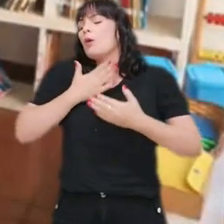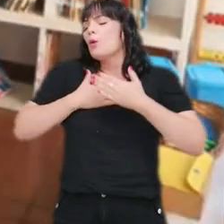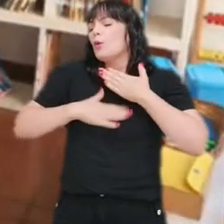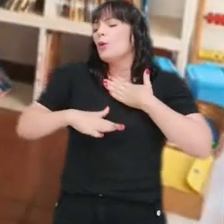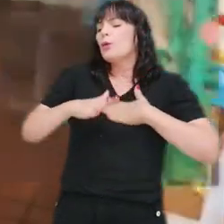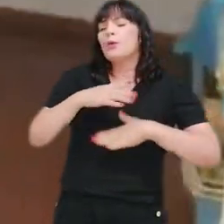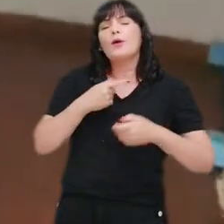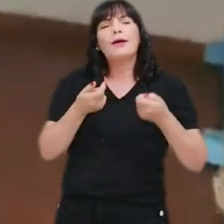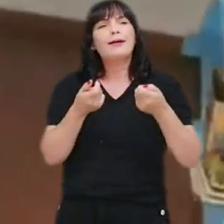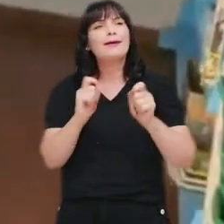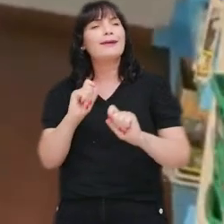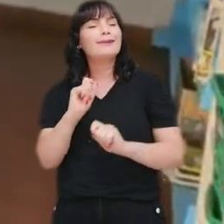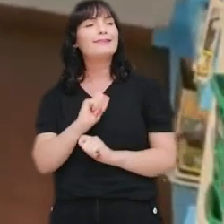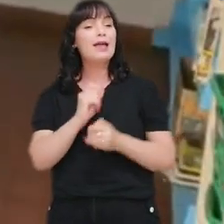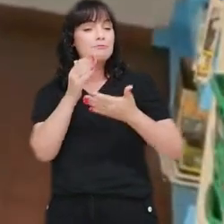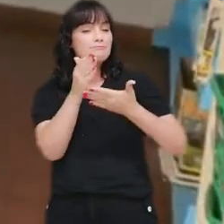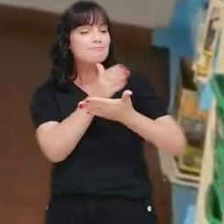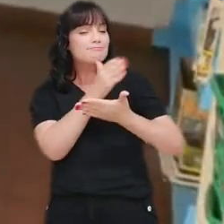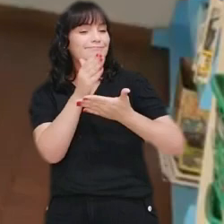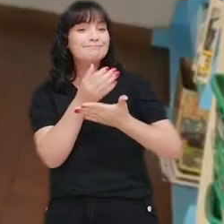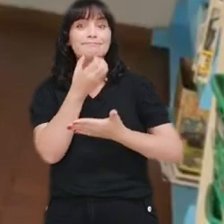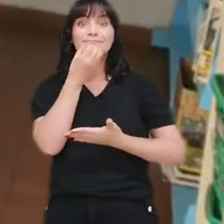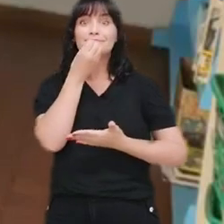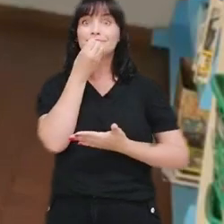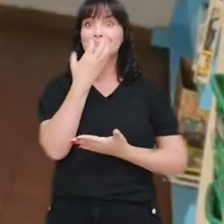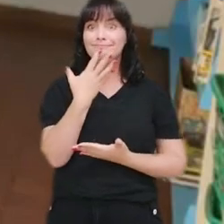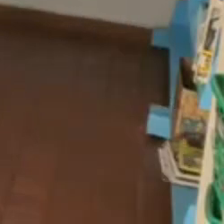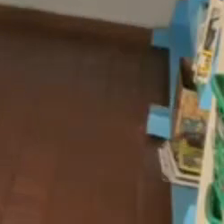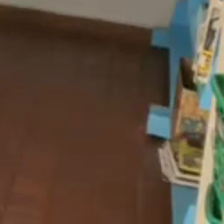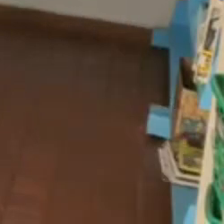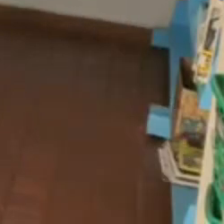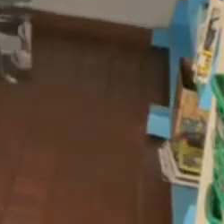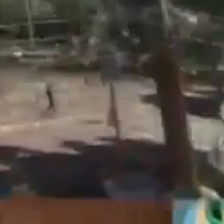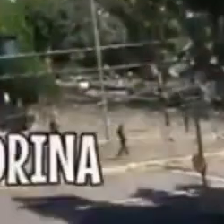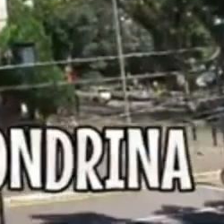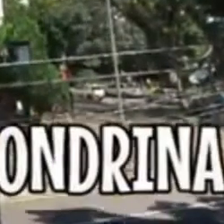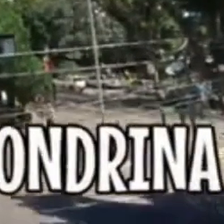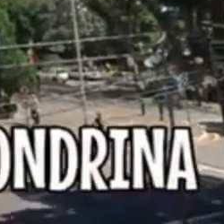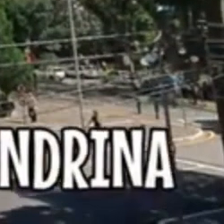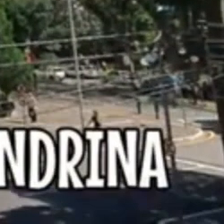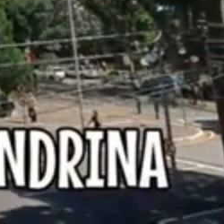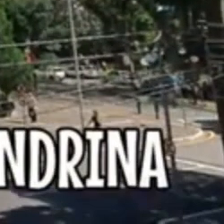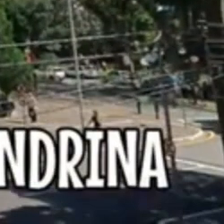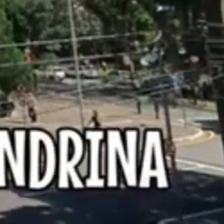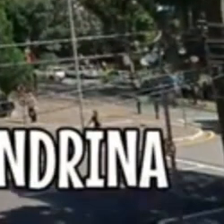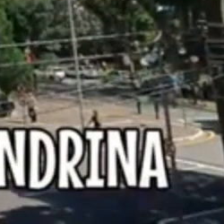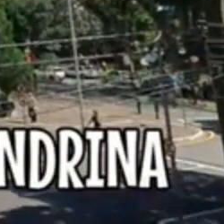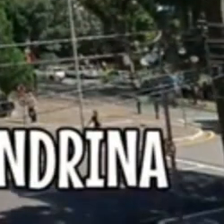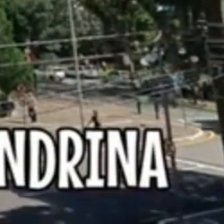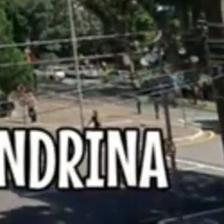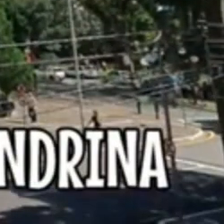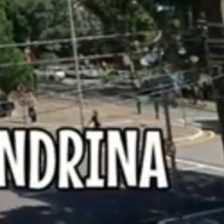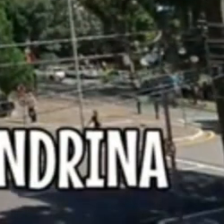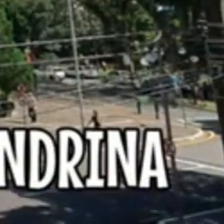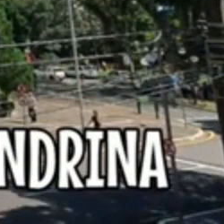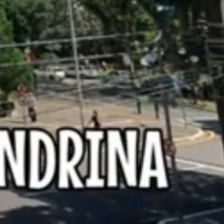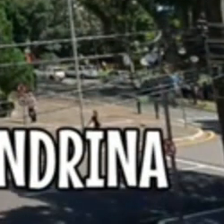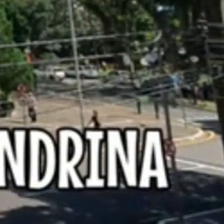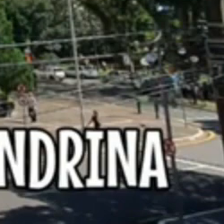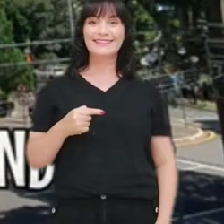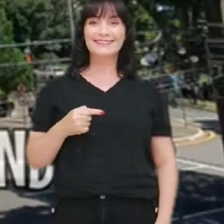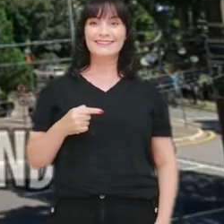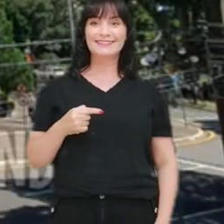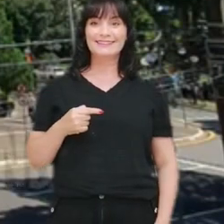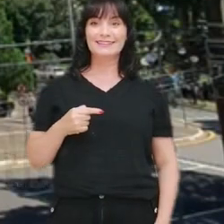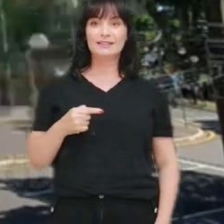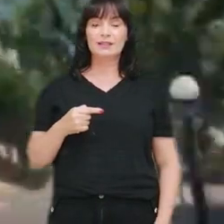para apreciar um bom livro. E lá pertinho também temos a grande Metropolitan Cathedral of